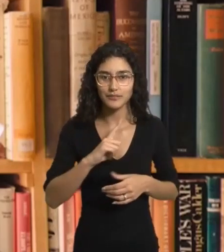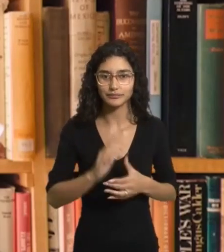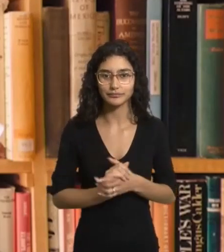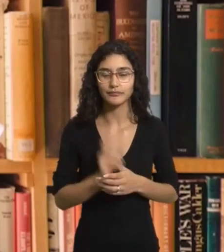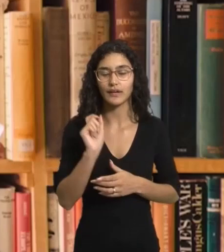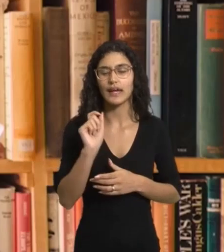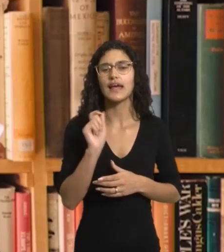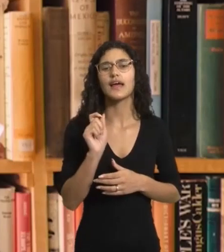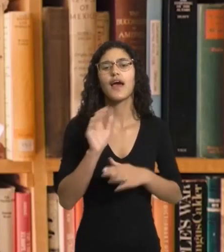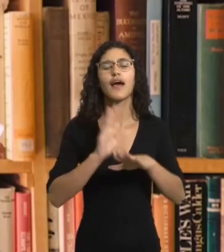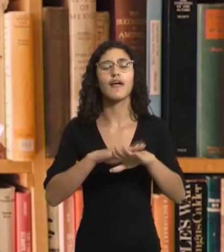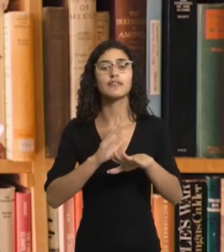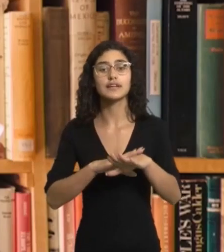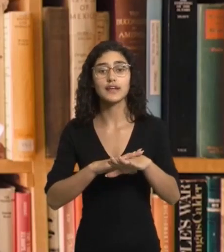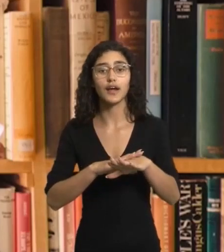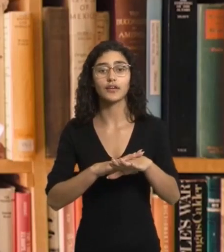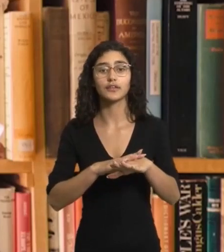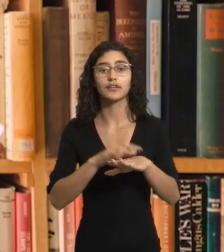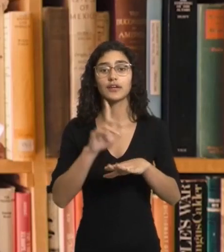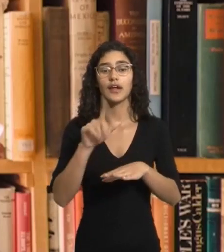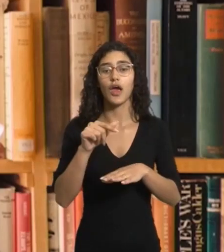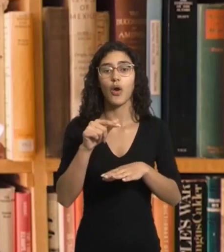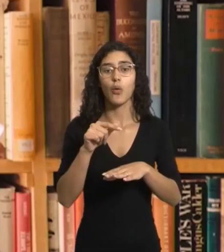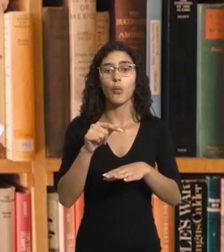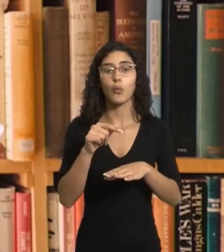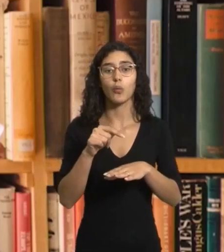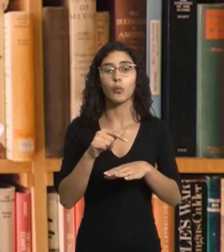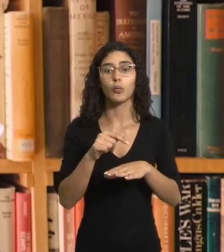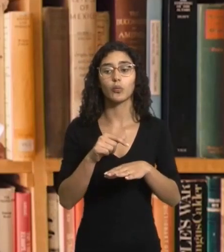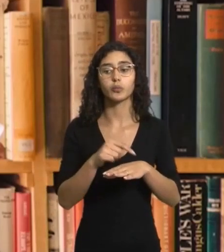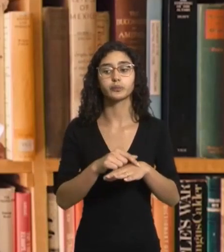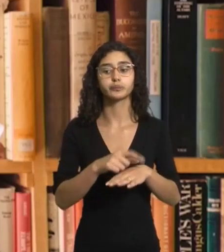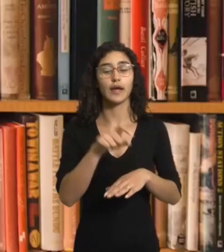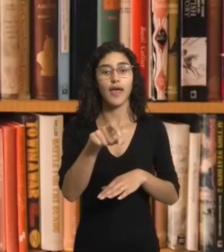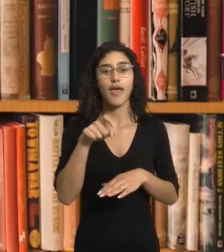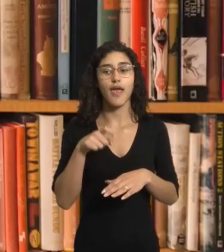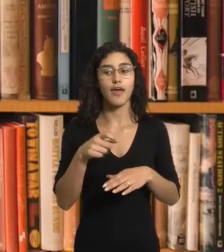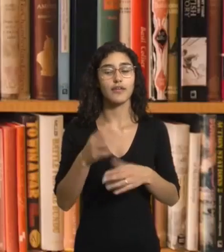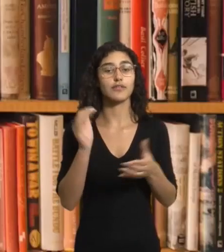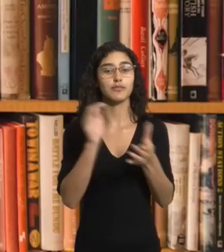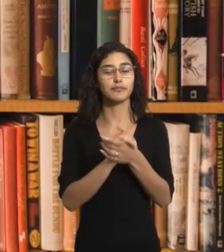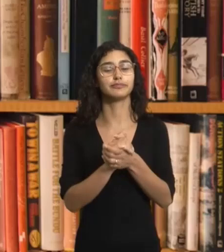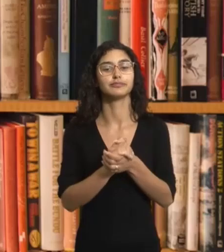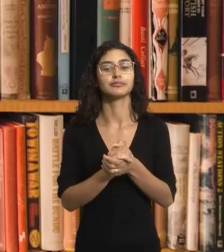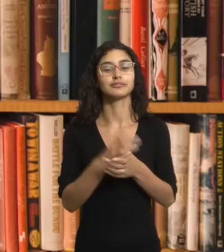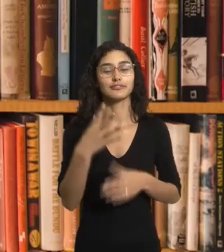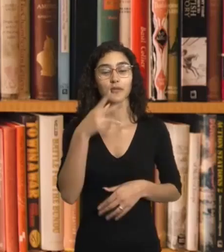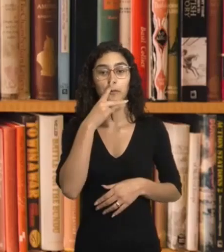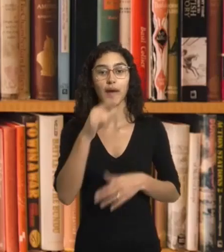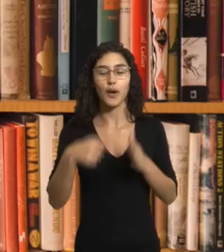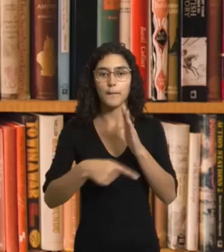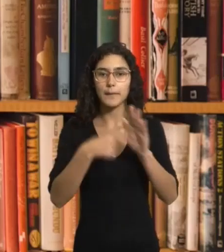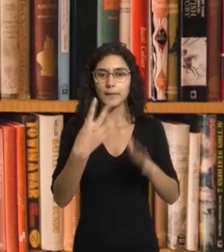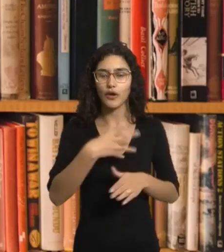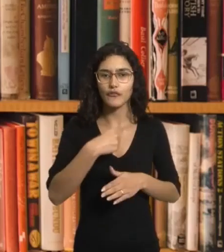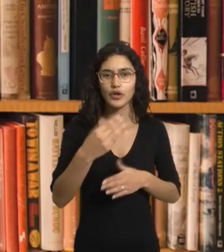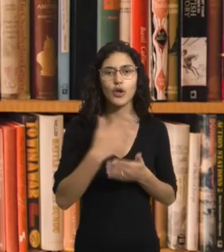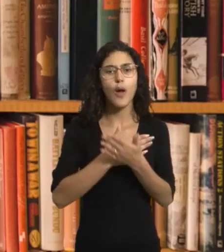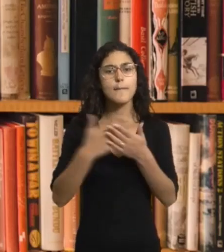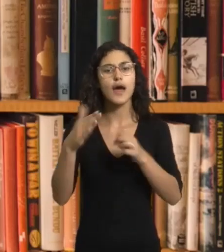quem está fazendo o assalto é o seu ex-marido, pai do seu primeiro filho. E aí eles começam uma